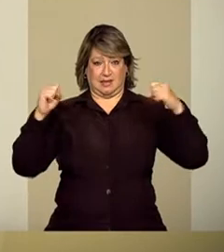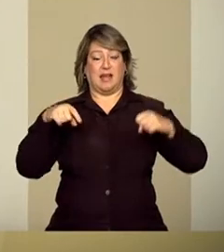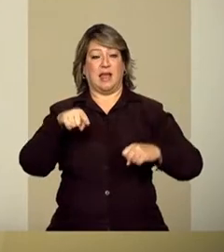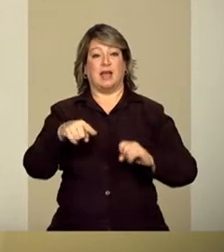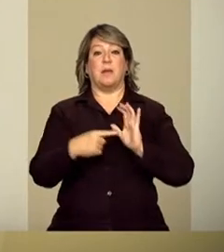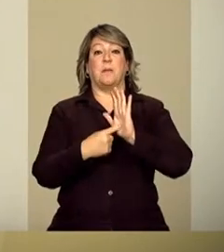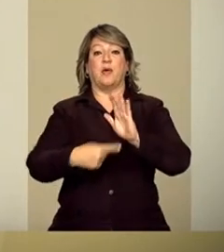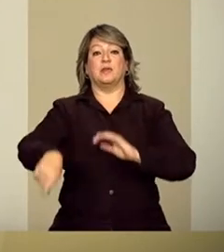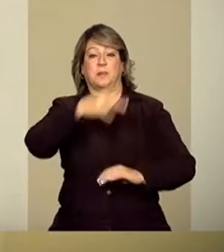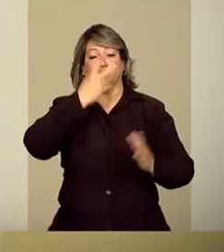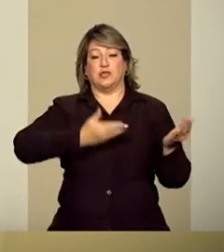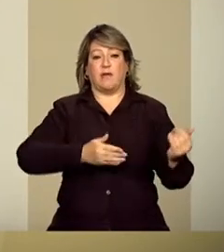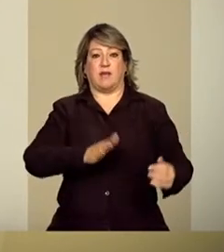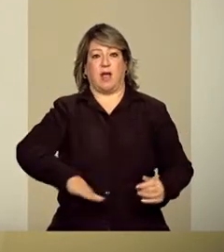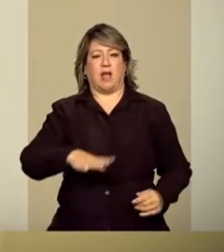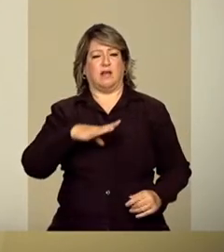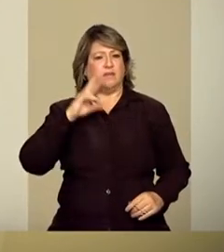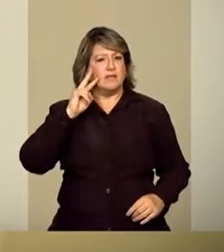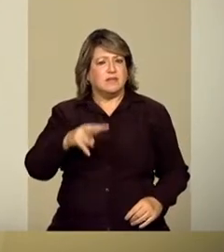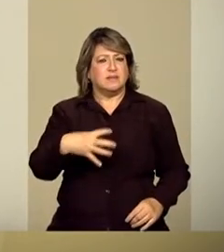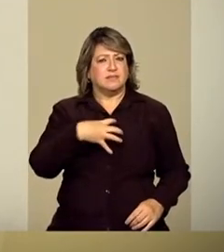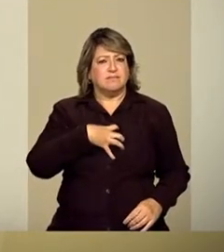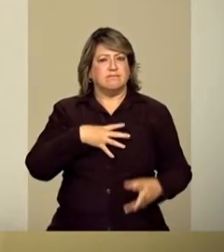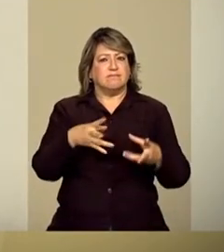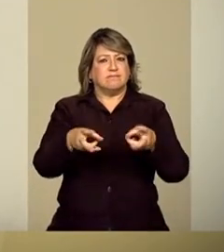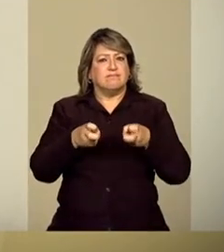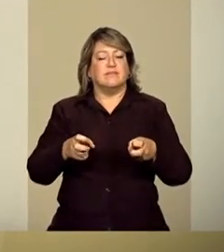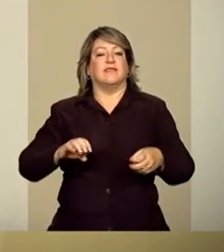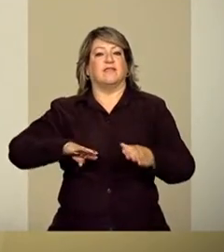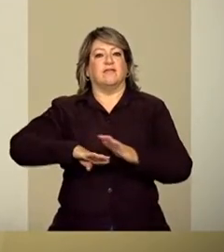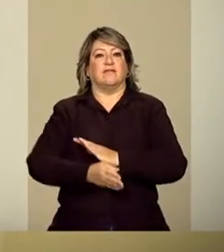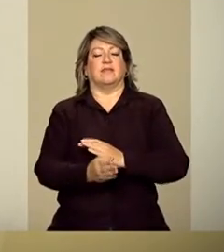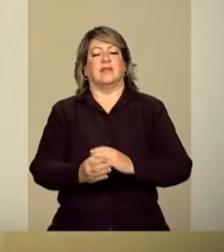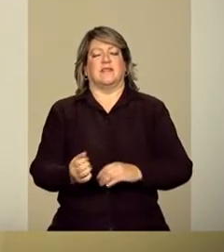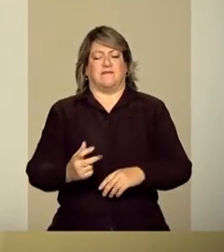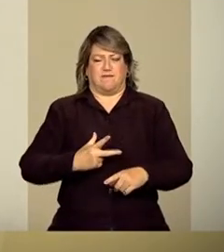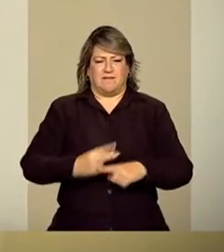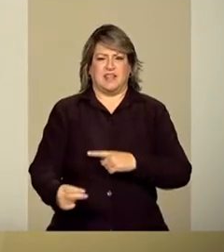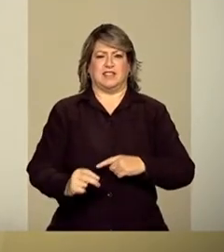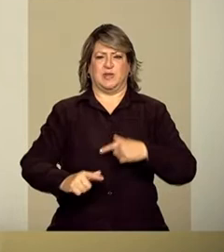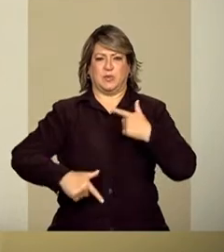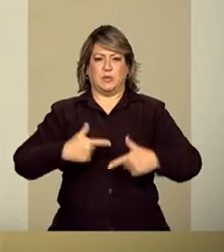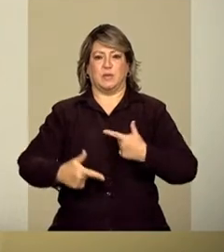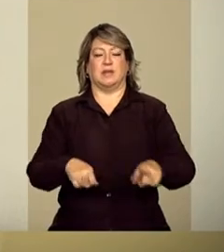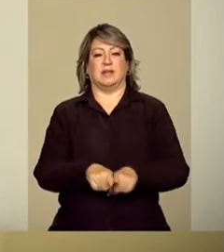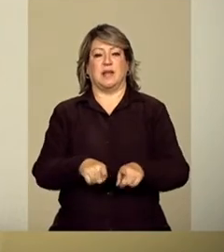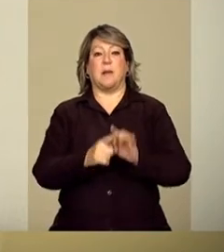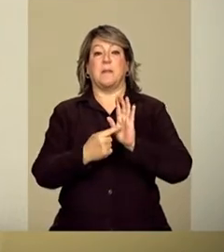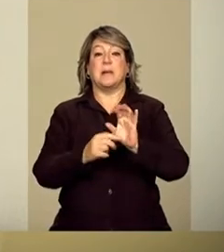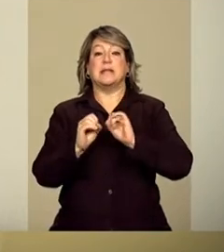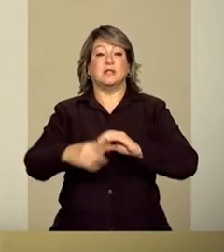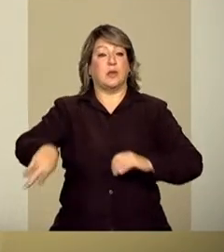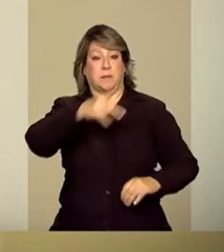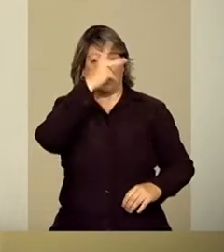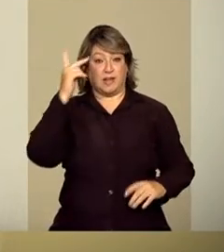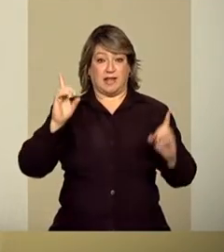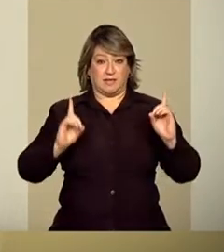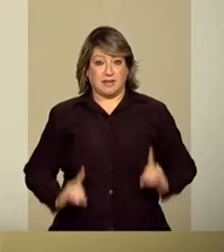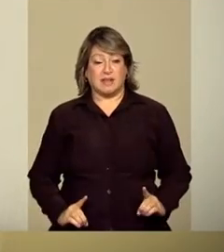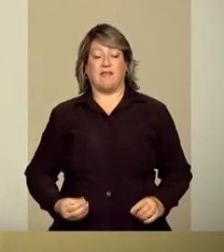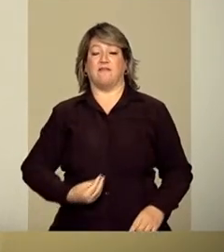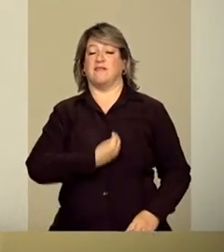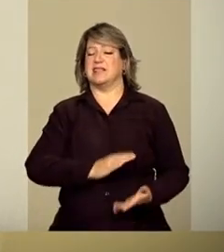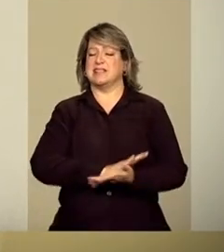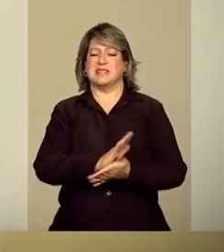enfrentar e vencer os desafios. E estimulam todas as pessoas com deficiência a superar obstáculos, a viver sem